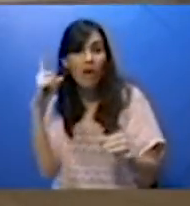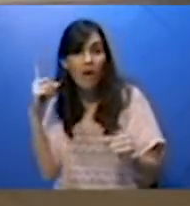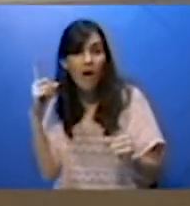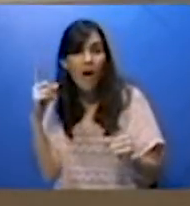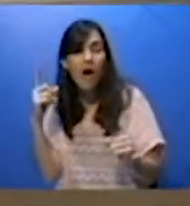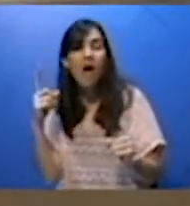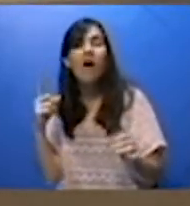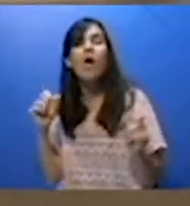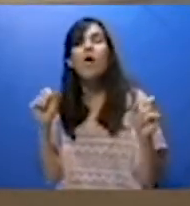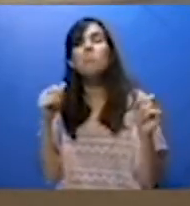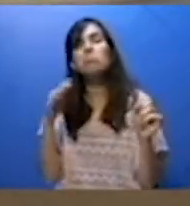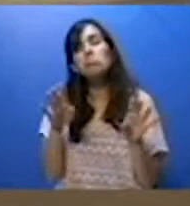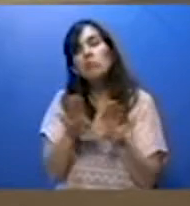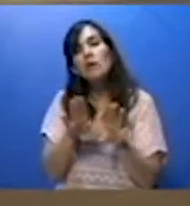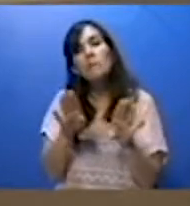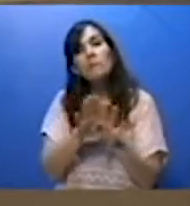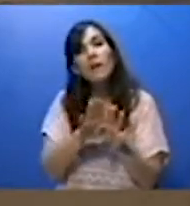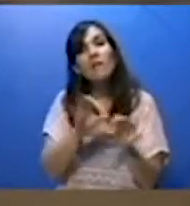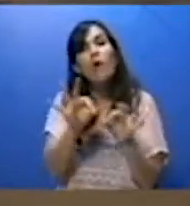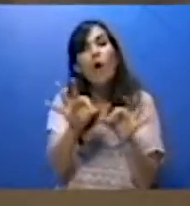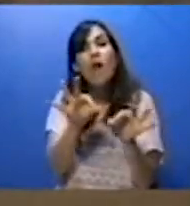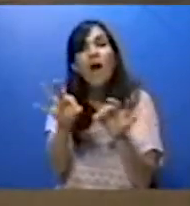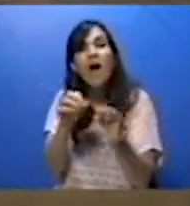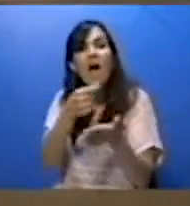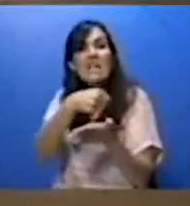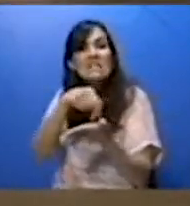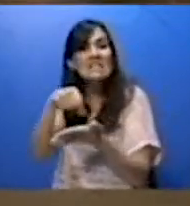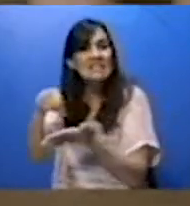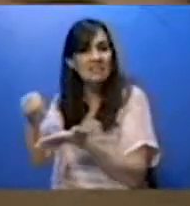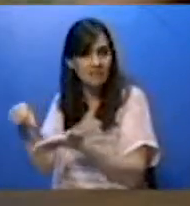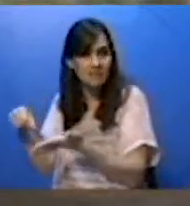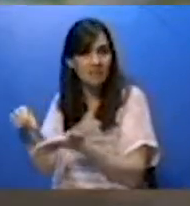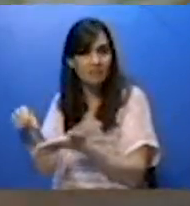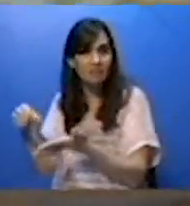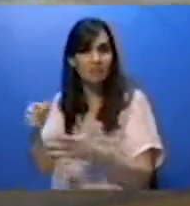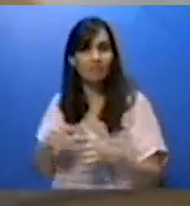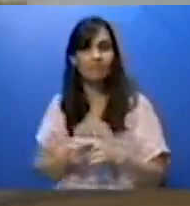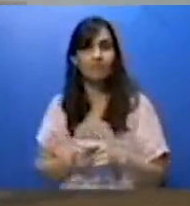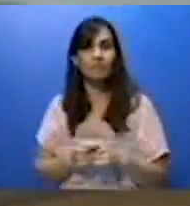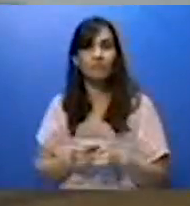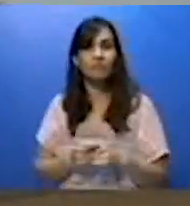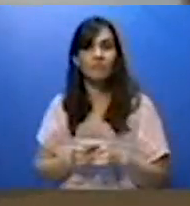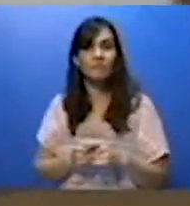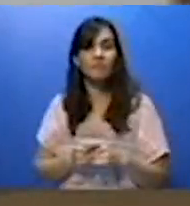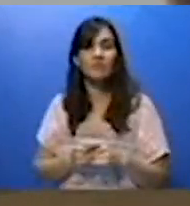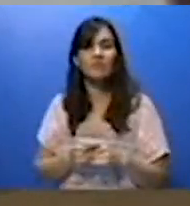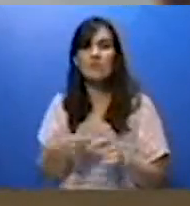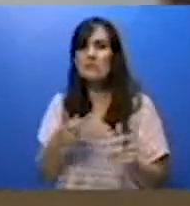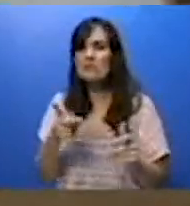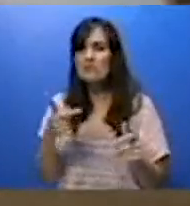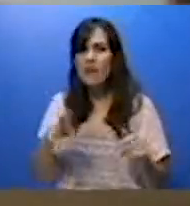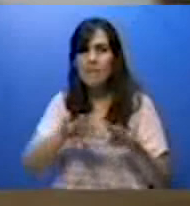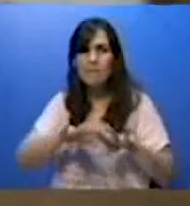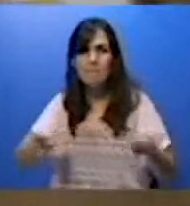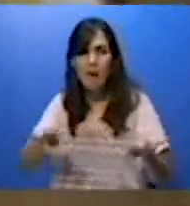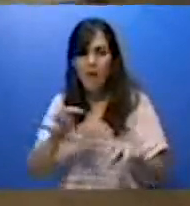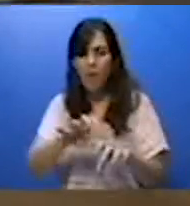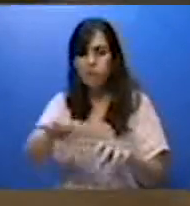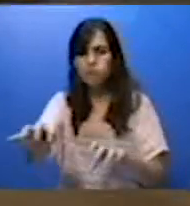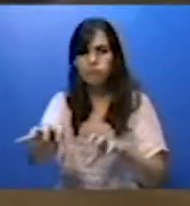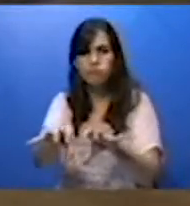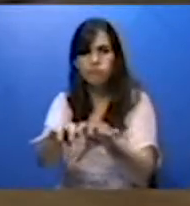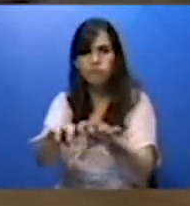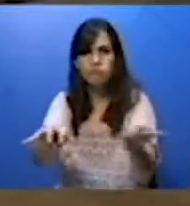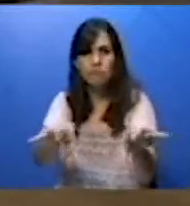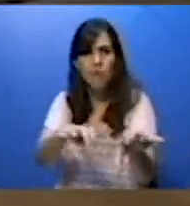consigo começar a organizar a minha escrita nós colocamos sempre assim ó separado de modo que